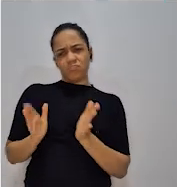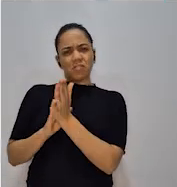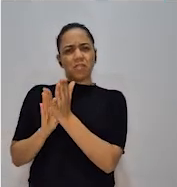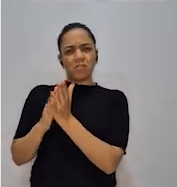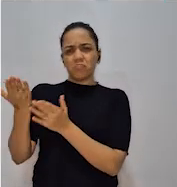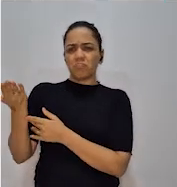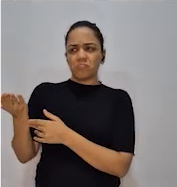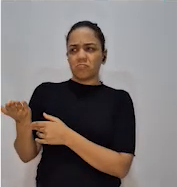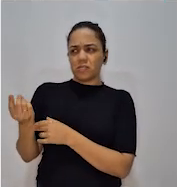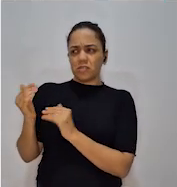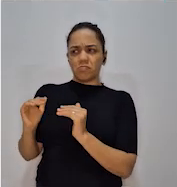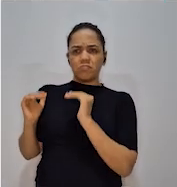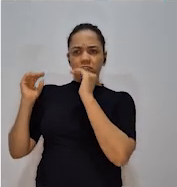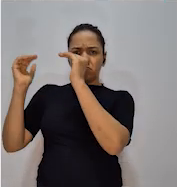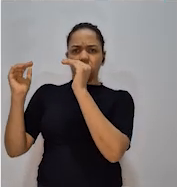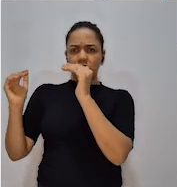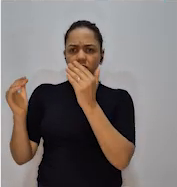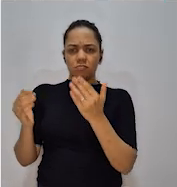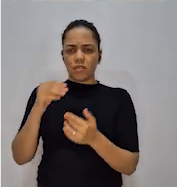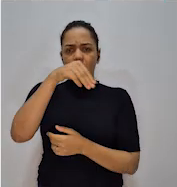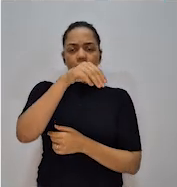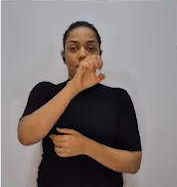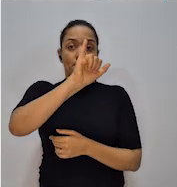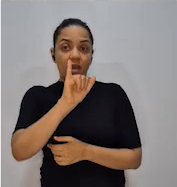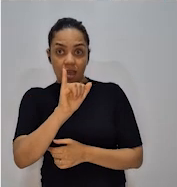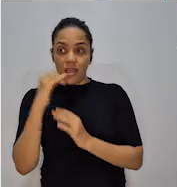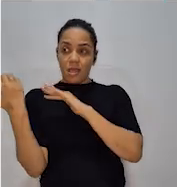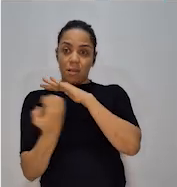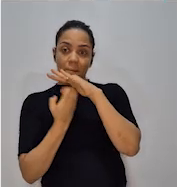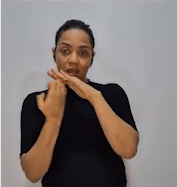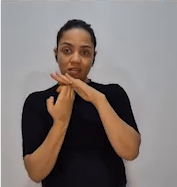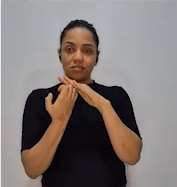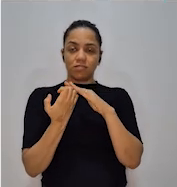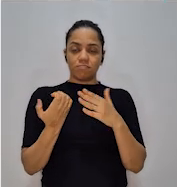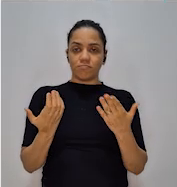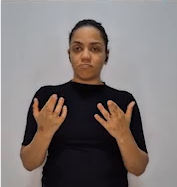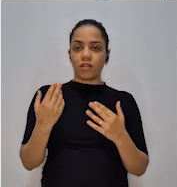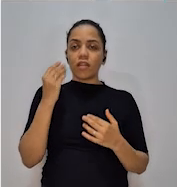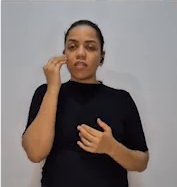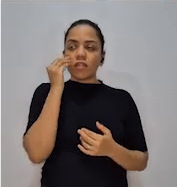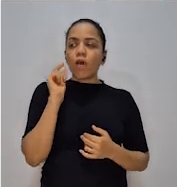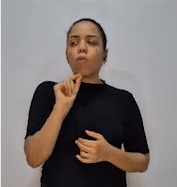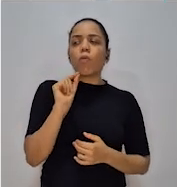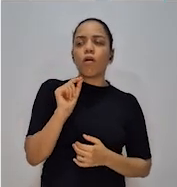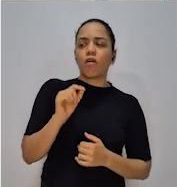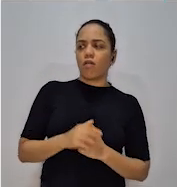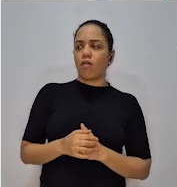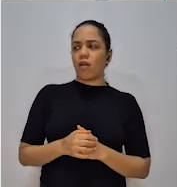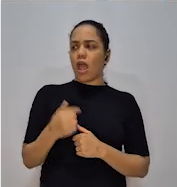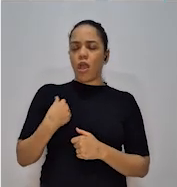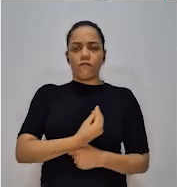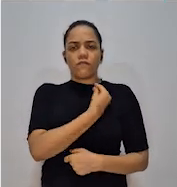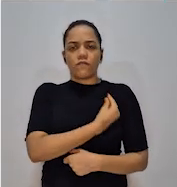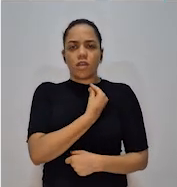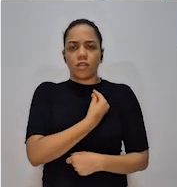volta do MEI versus o DEI, né? É que ficou escancarada. O que que é você viver